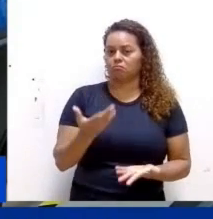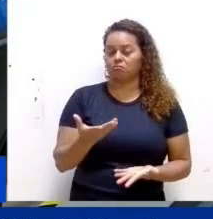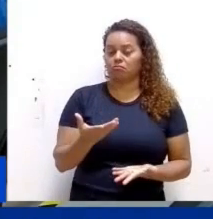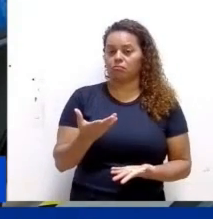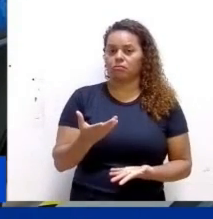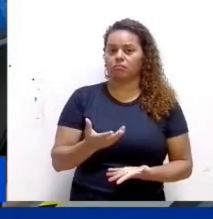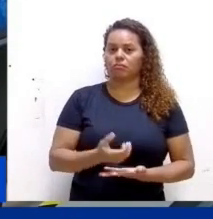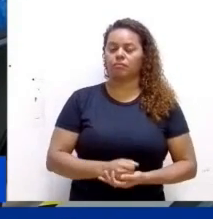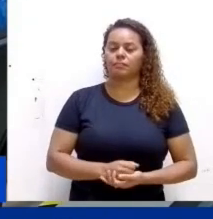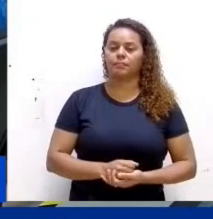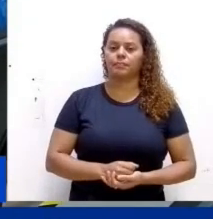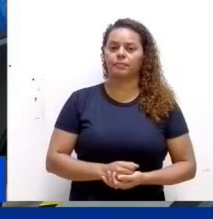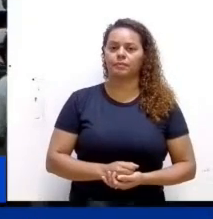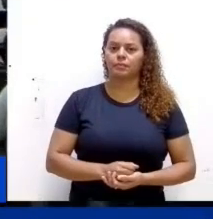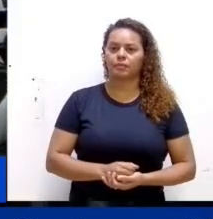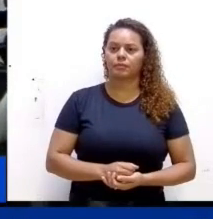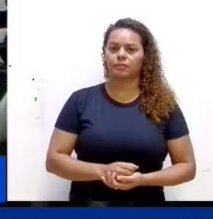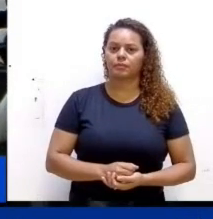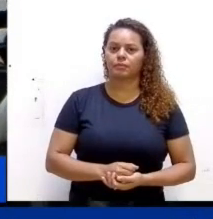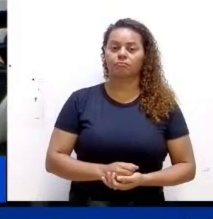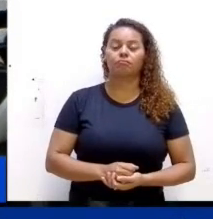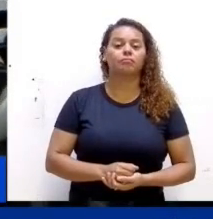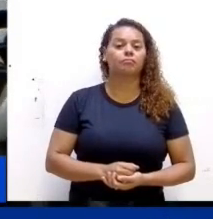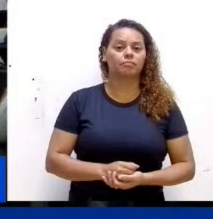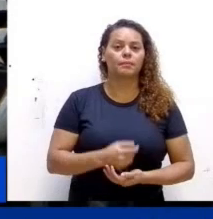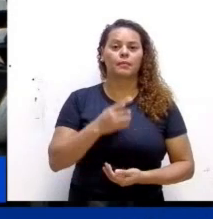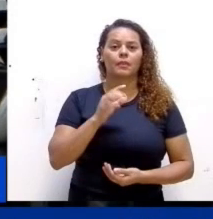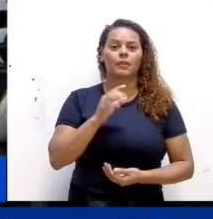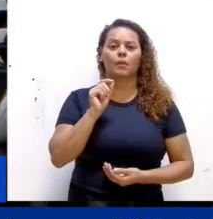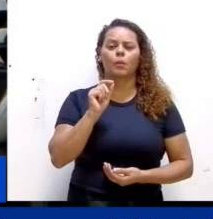Não? É o quê?